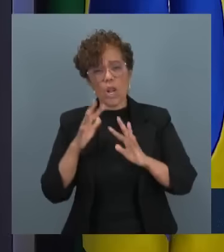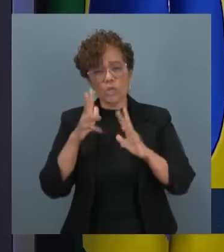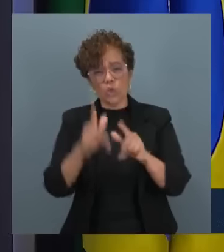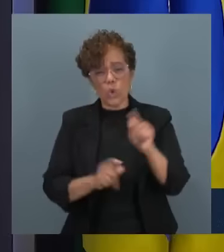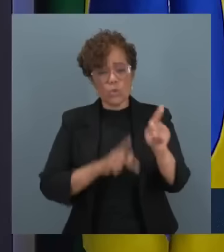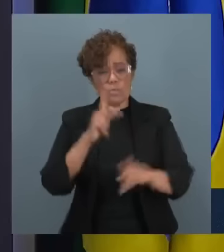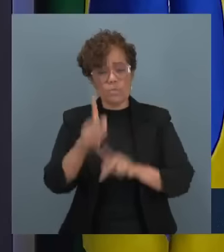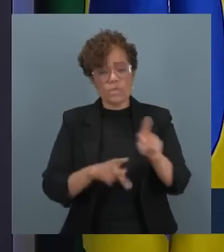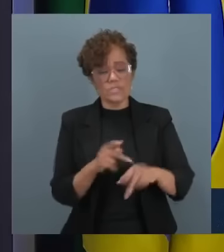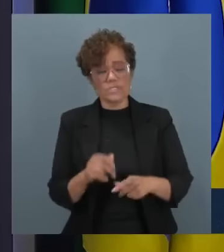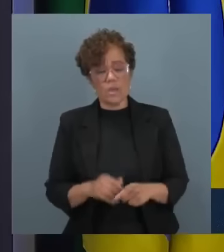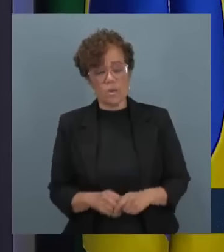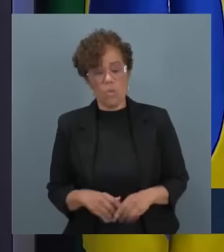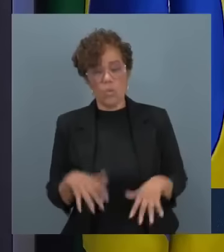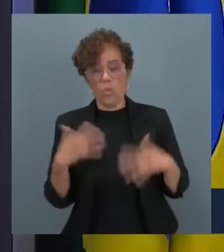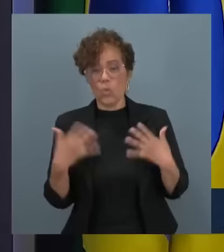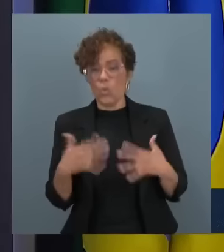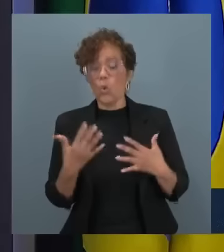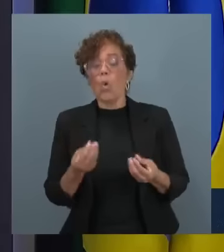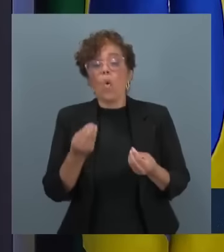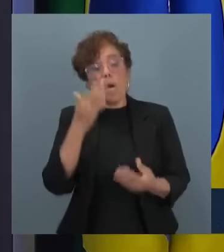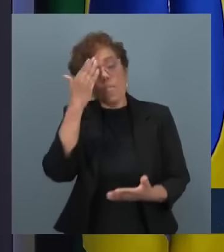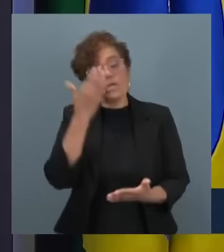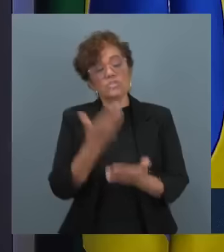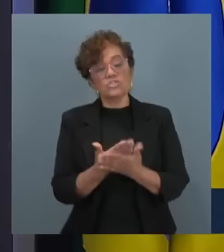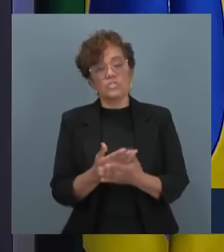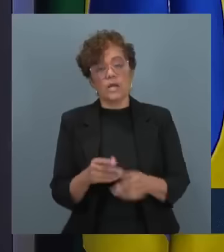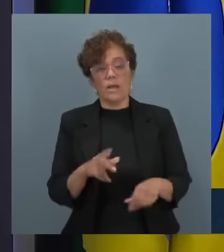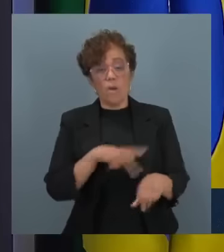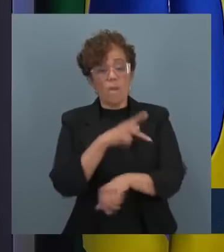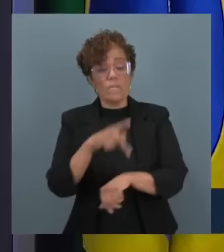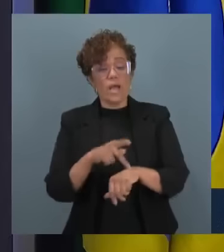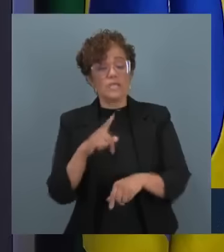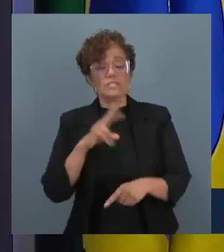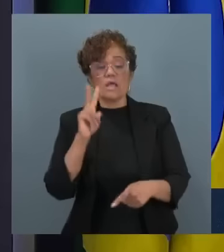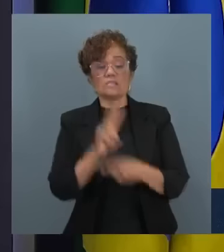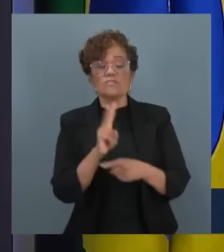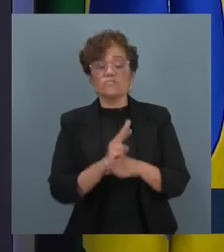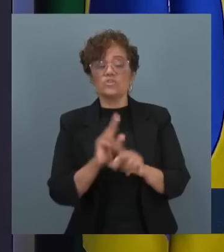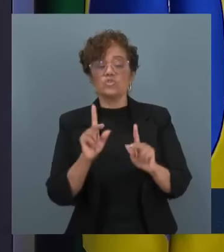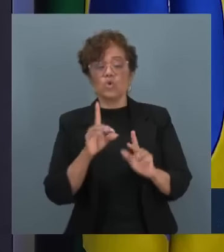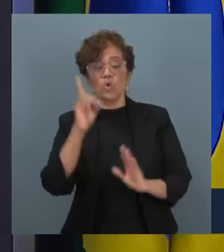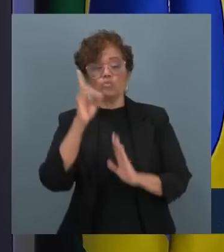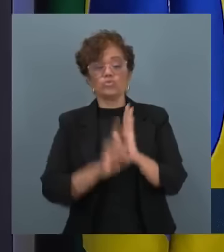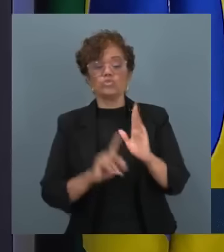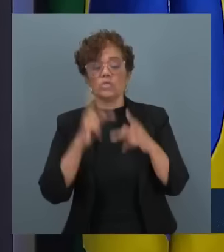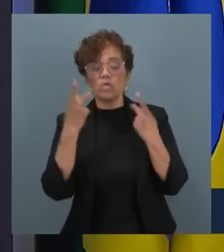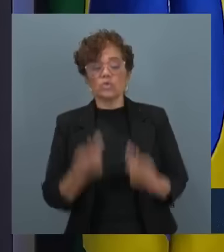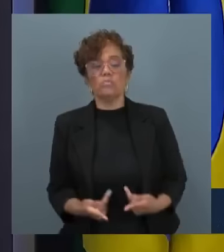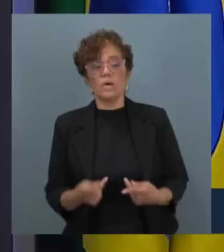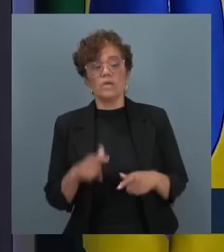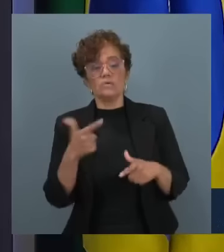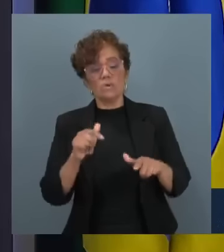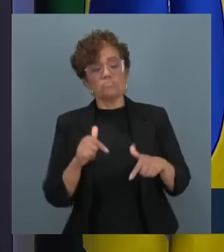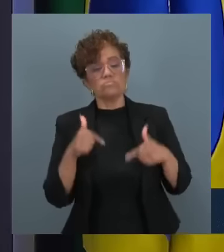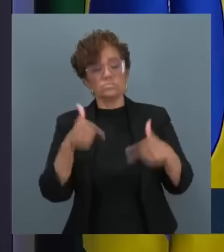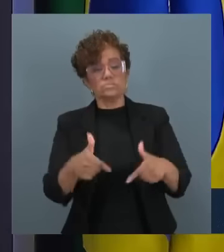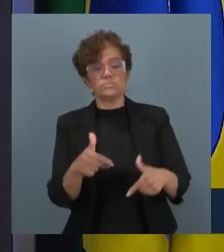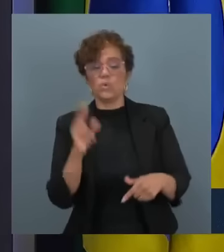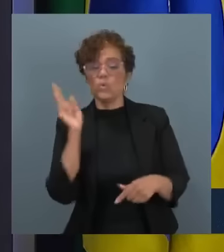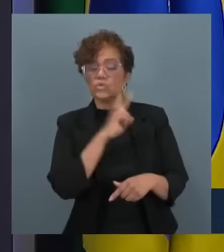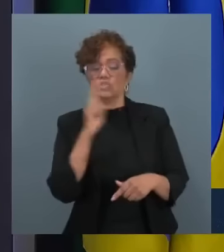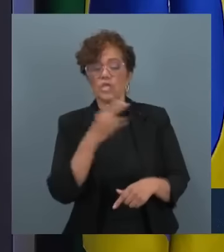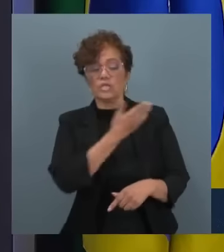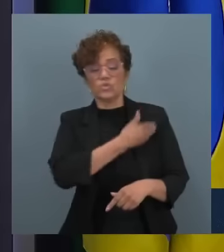É inacreditável que em um país que se diz defensor dos direitos humanos não haja reação firme, coordenada e urgente dos